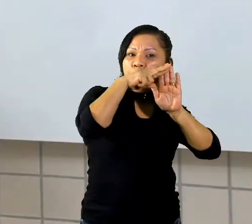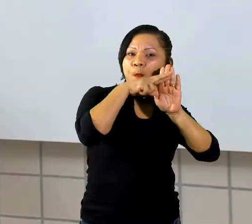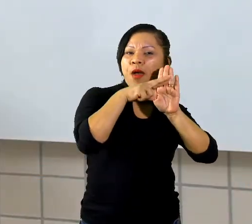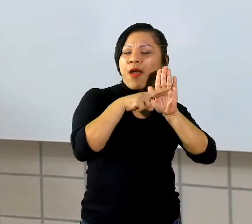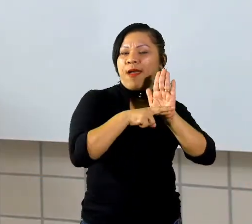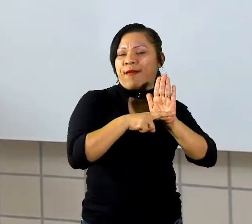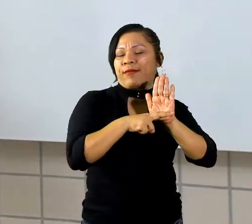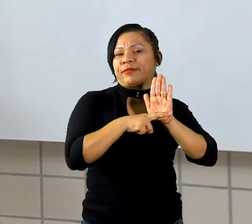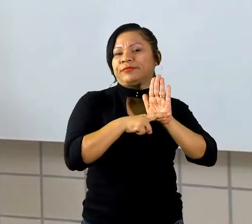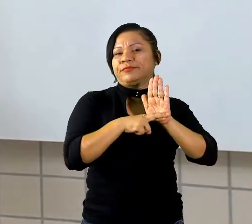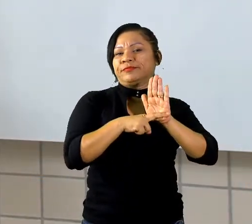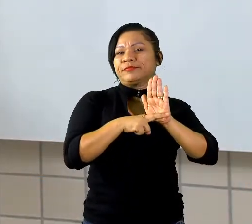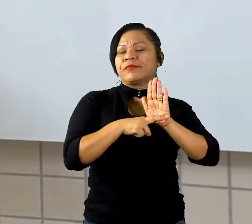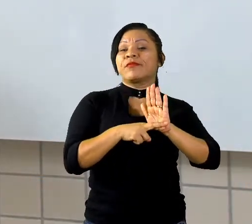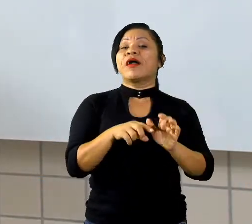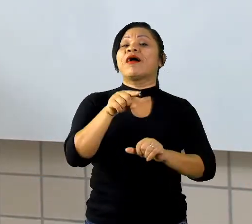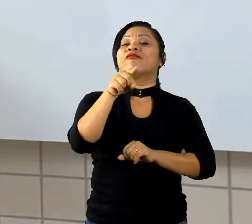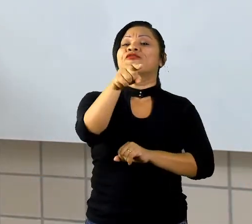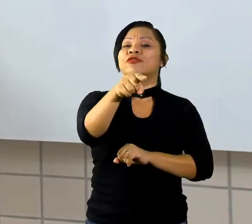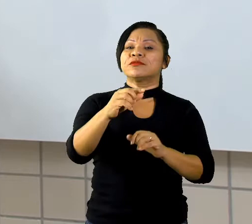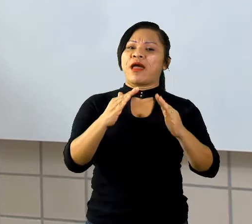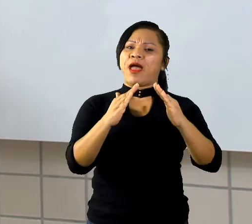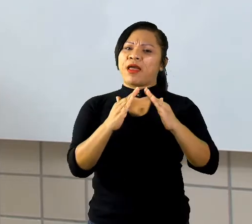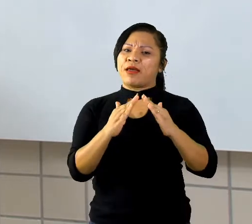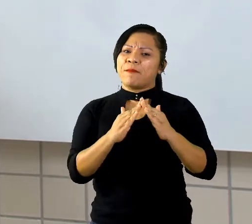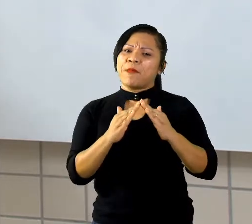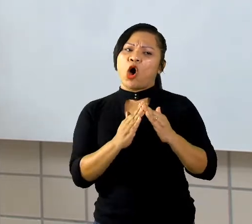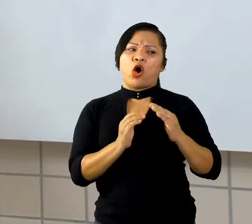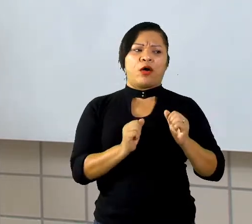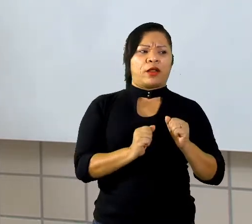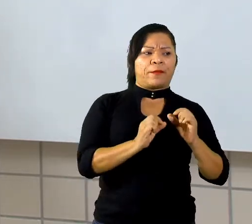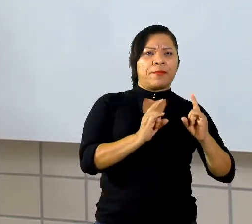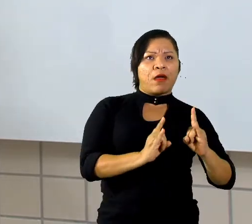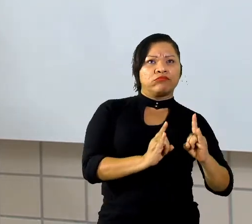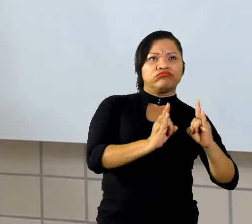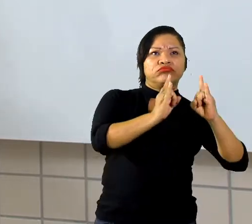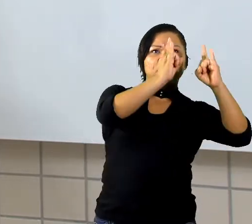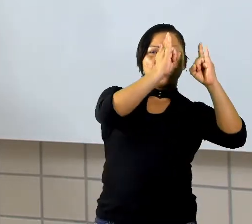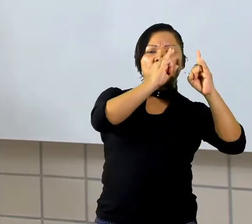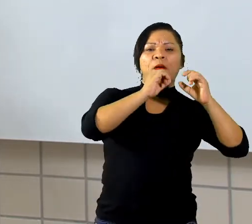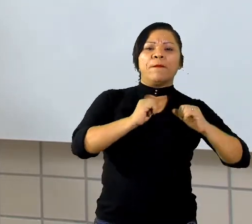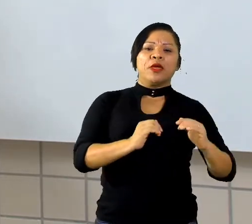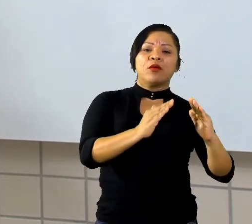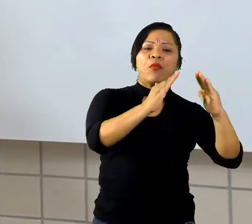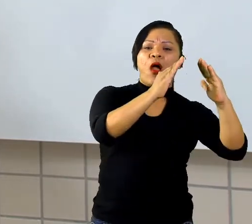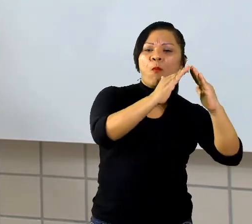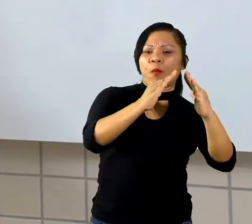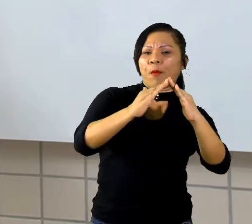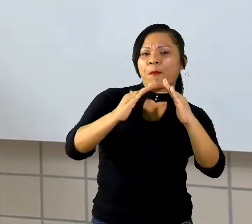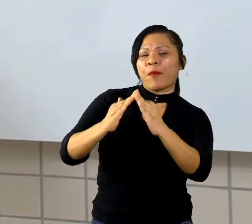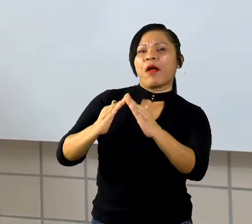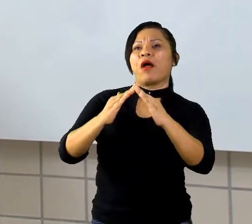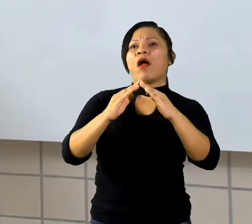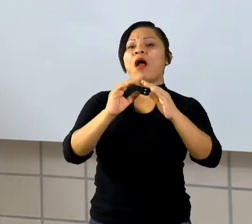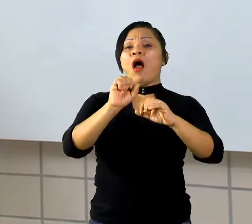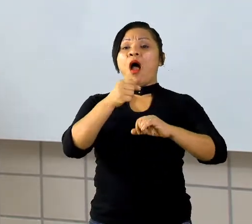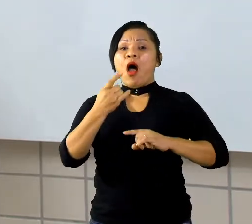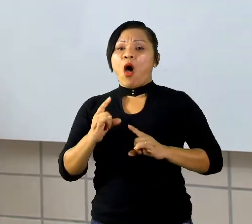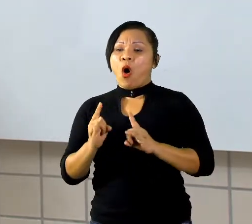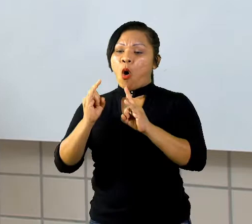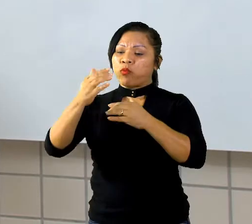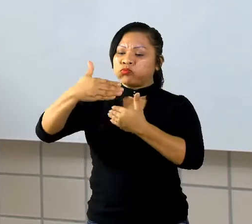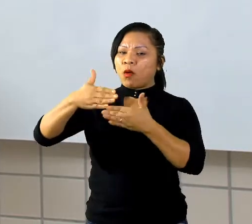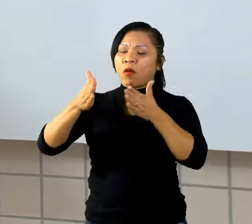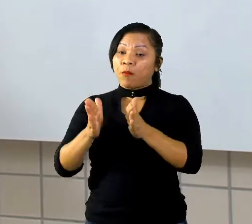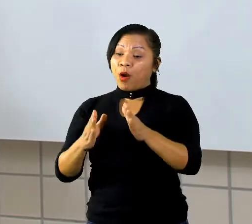Para você que mora em condomínio, que mora em um kitnet, que mora em apartamento ou em um grupo com muitas